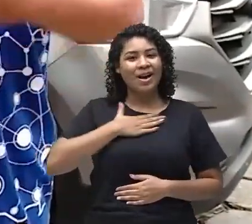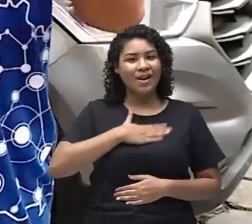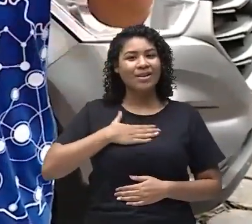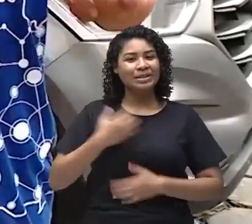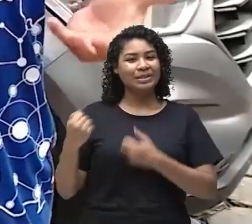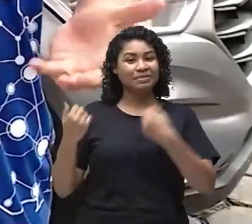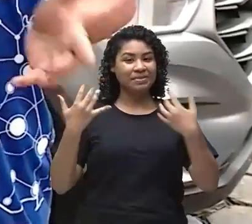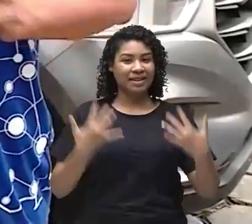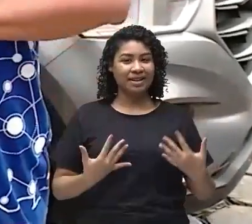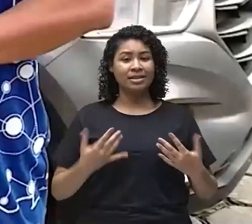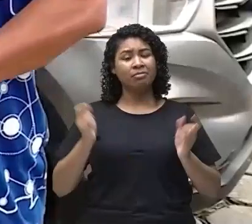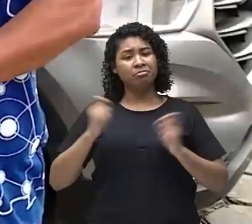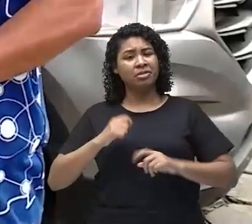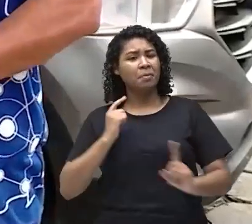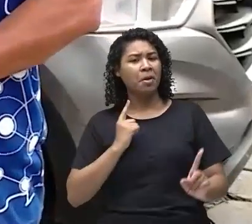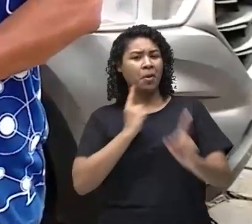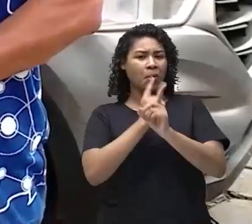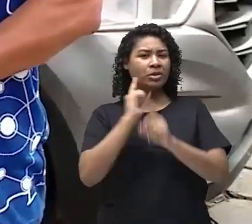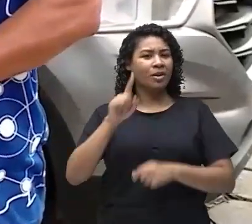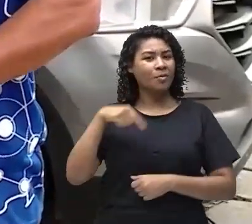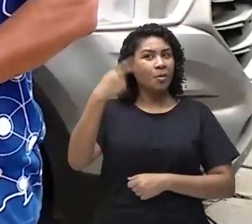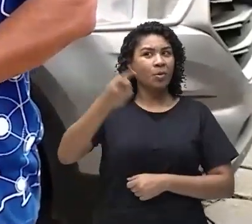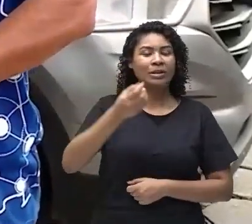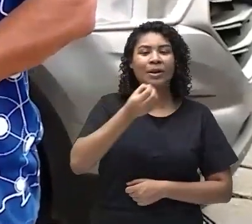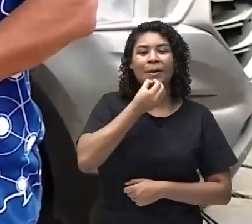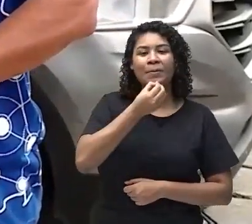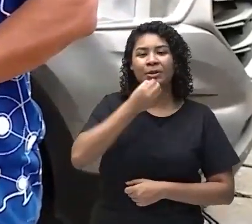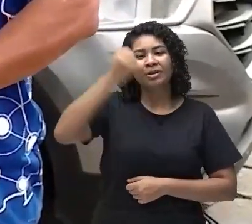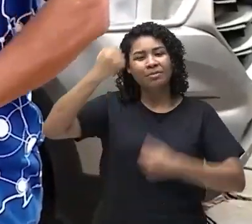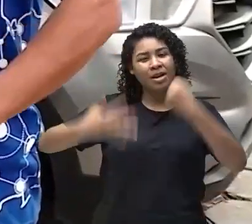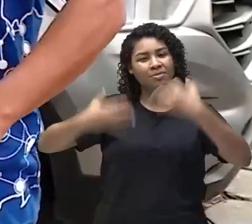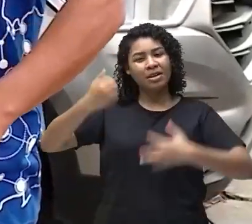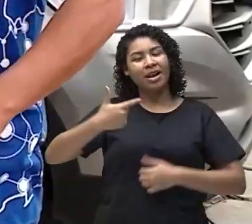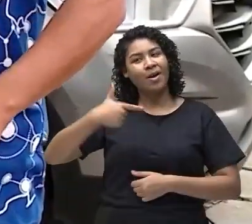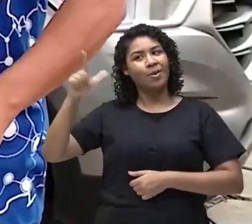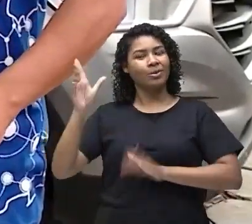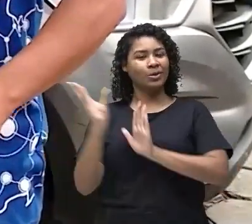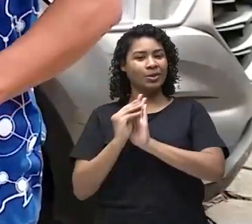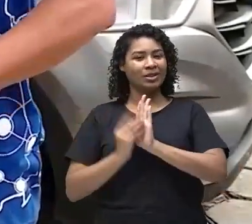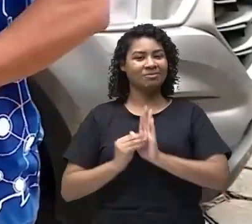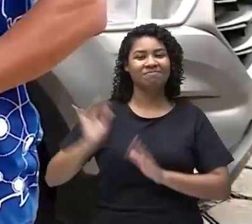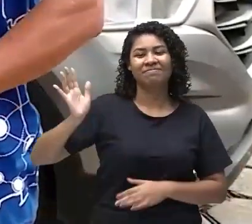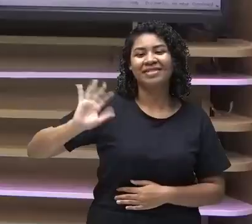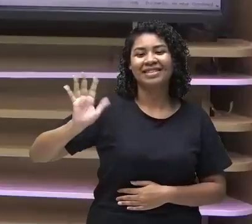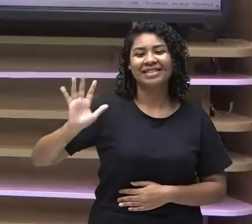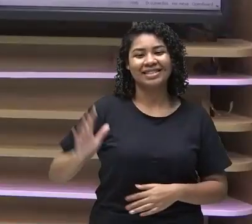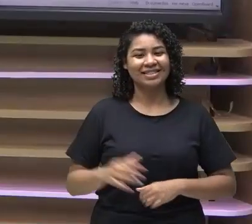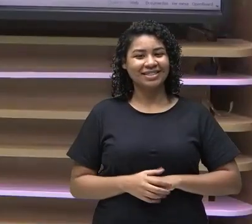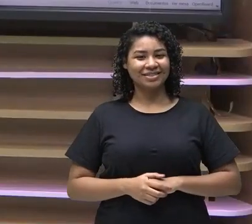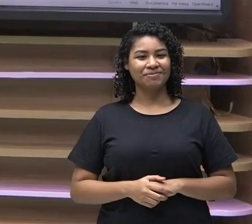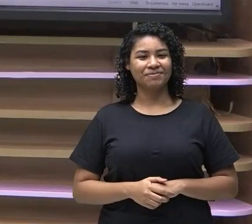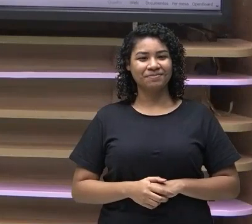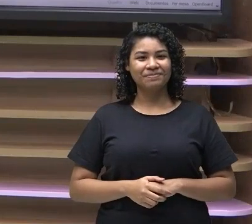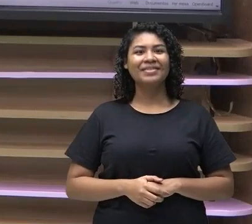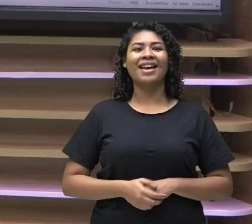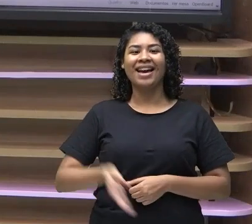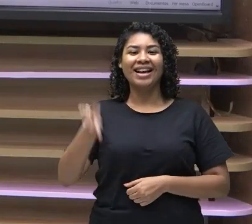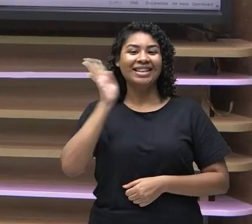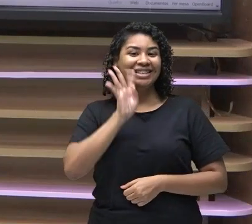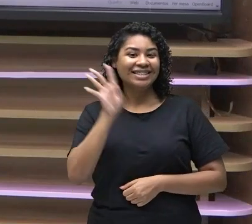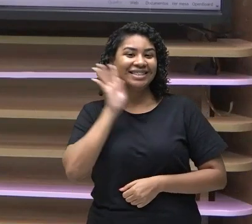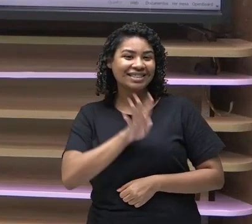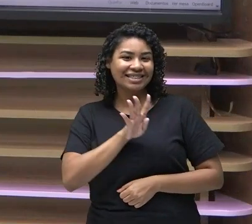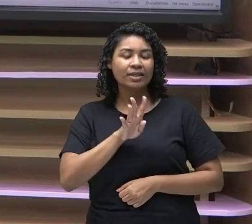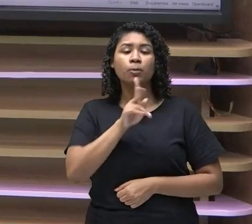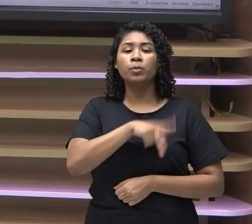e a gente pode se encontrar uma outra vez é para explicar um outro conteúdo tchau para vocês olha só que legal né